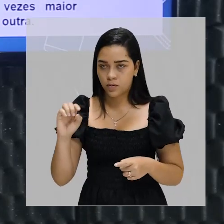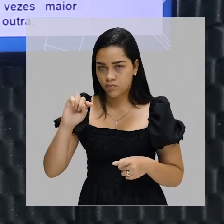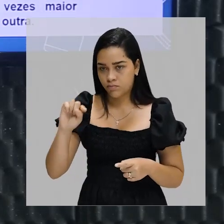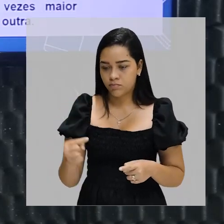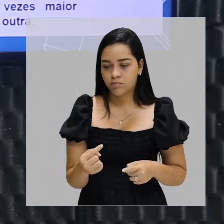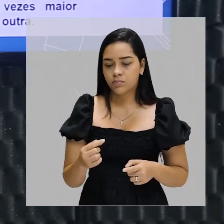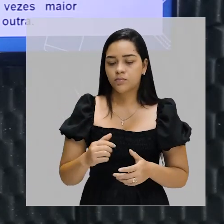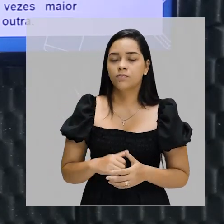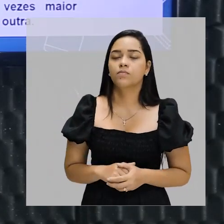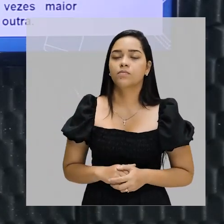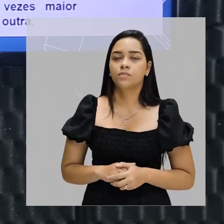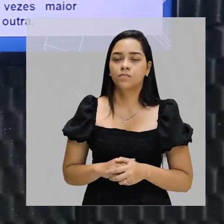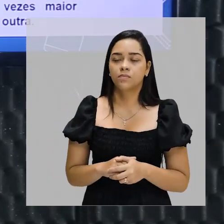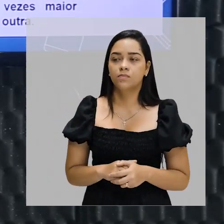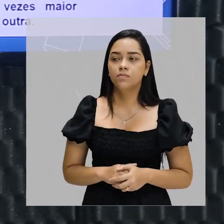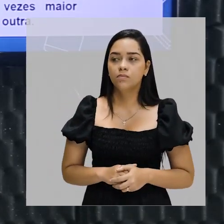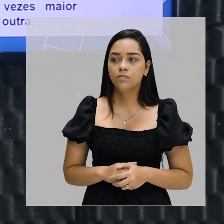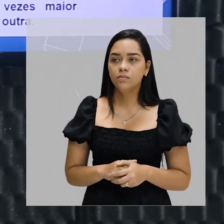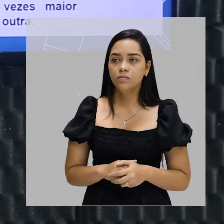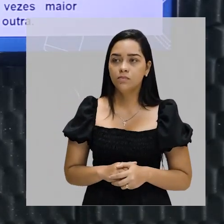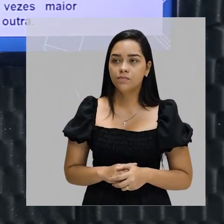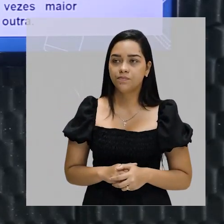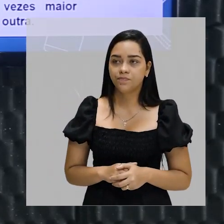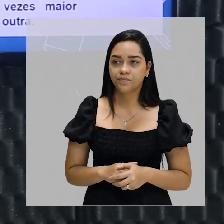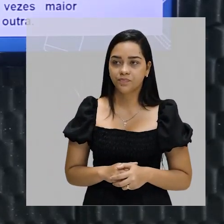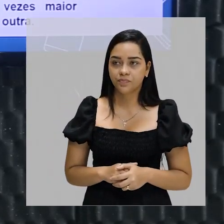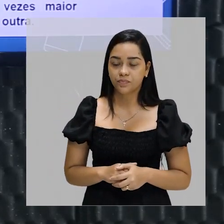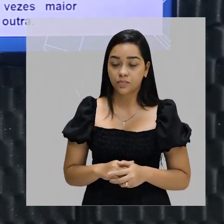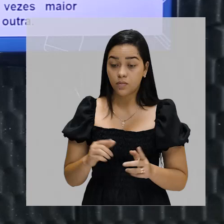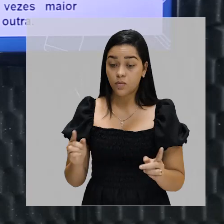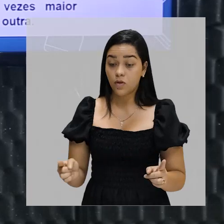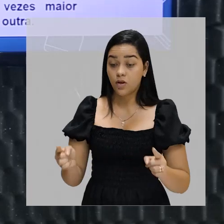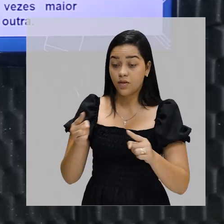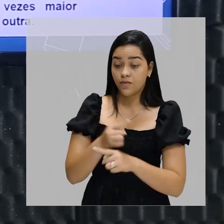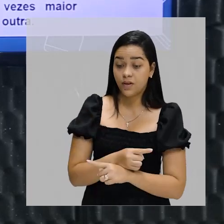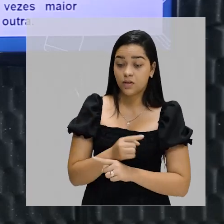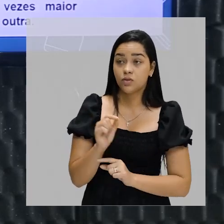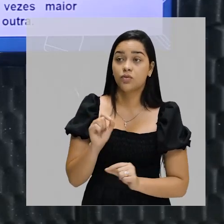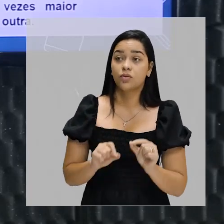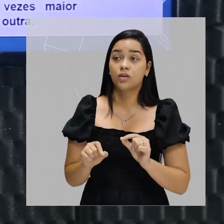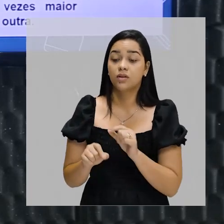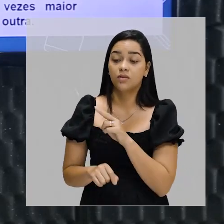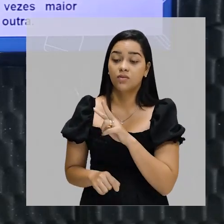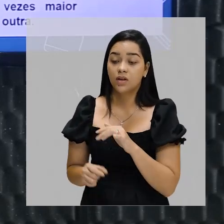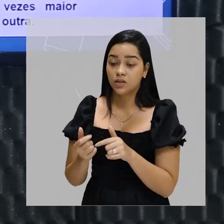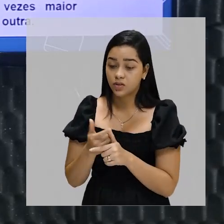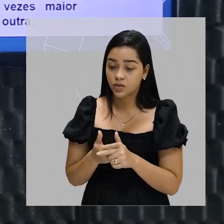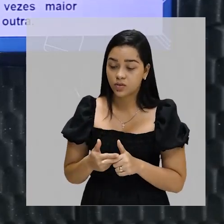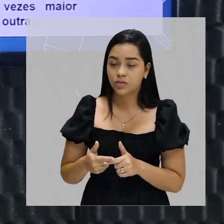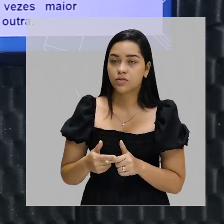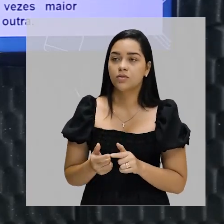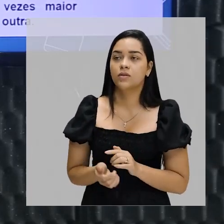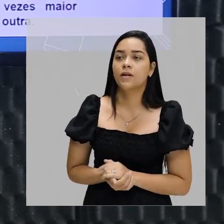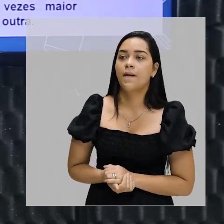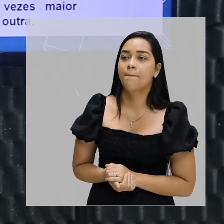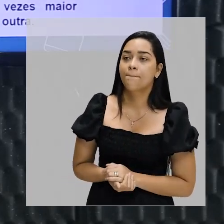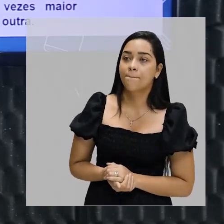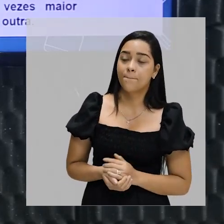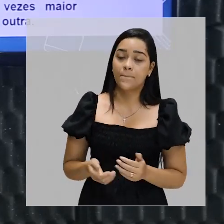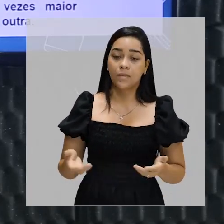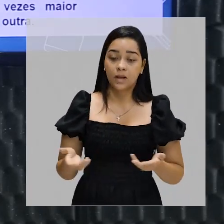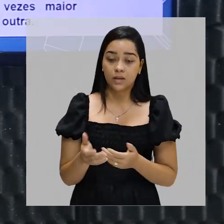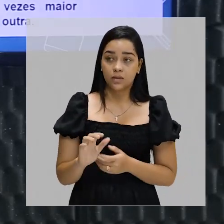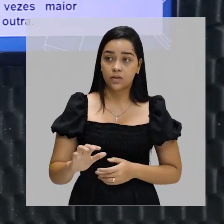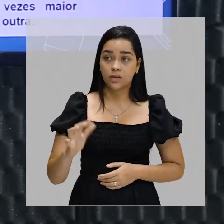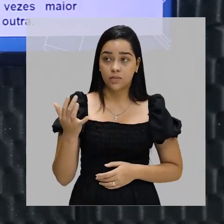Quilograma para grama, multiplicamos por 1000. O inverso, vamos dividir, certo? Então, nesse